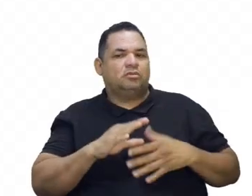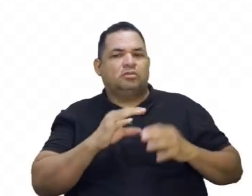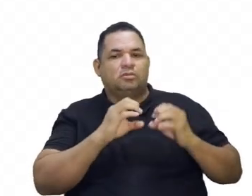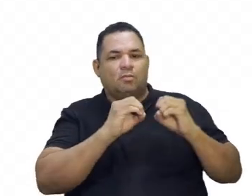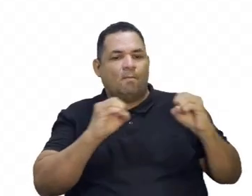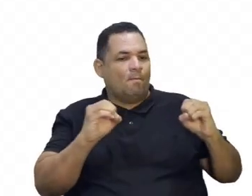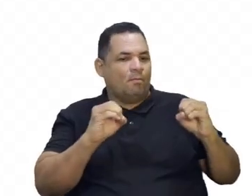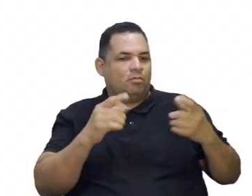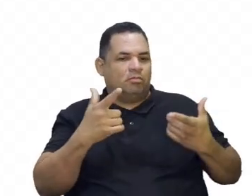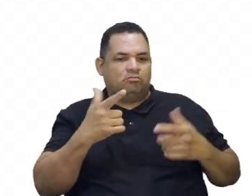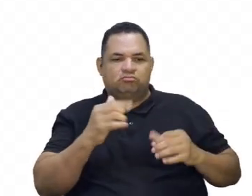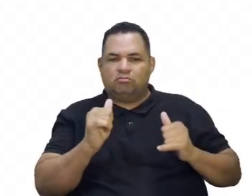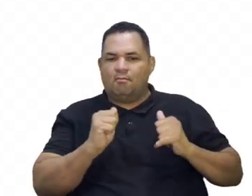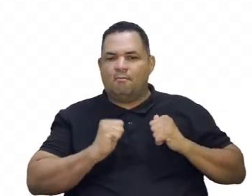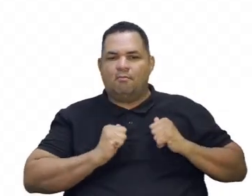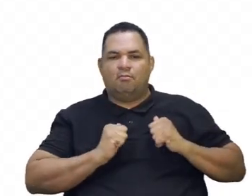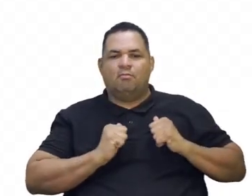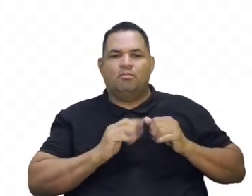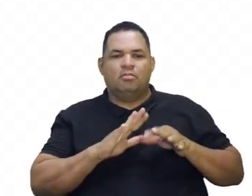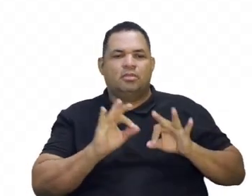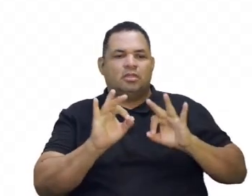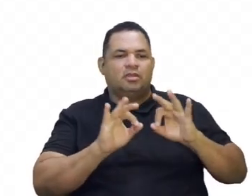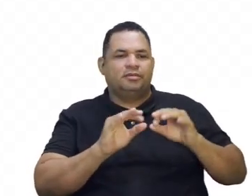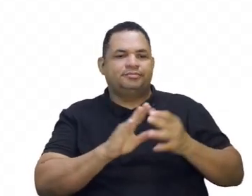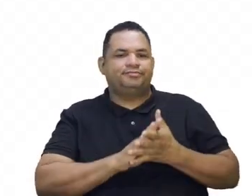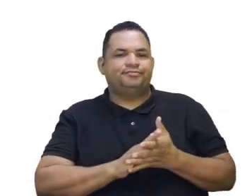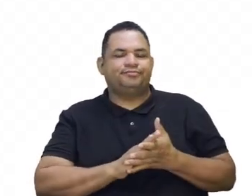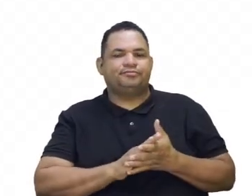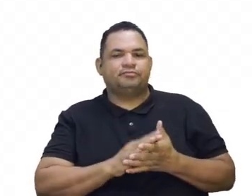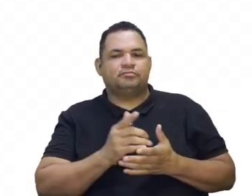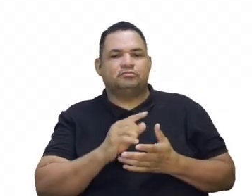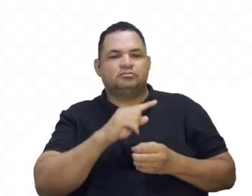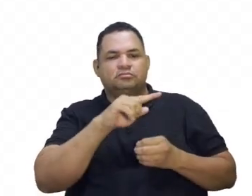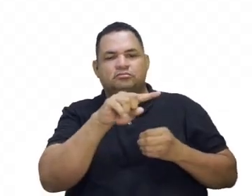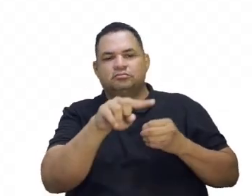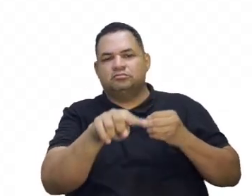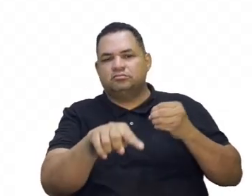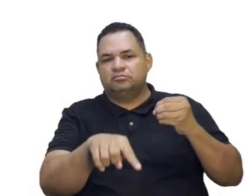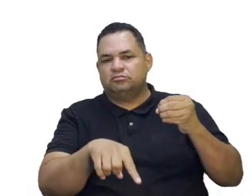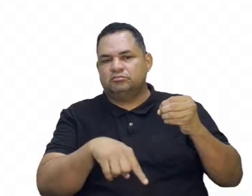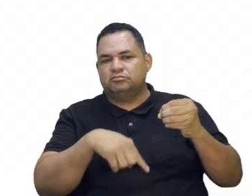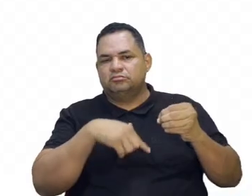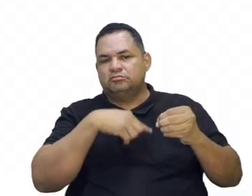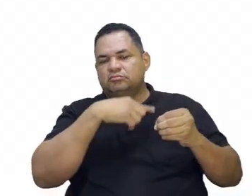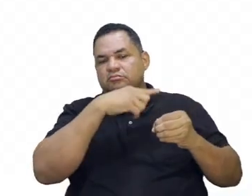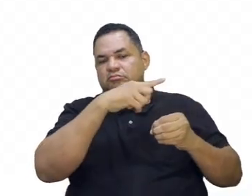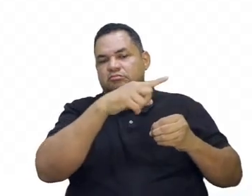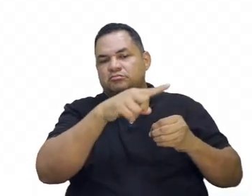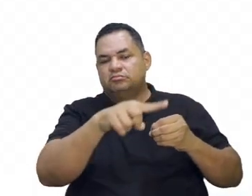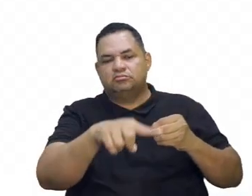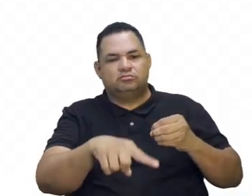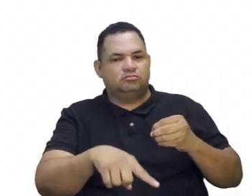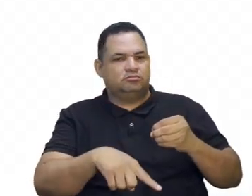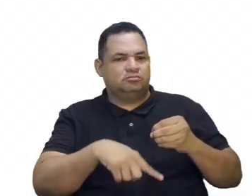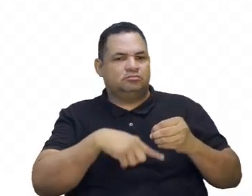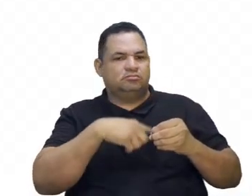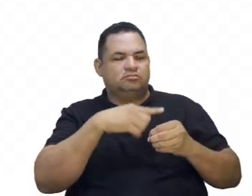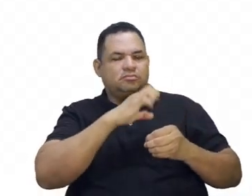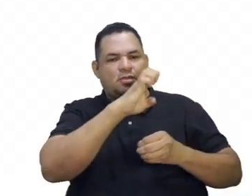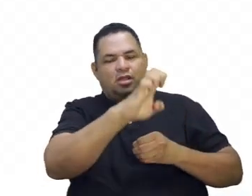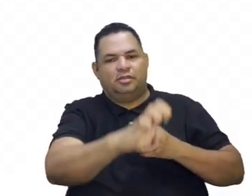São partículas que não têm carga. Girando ao redor do núcleo, nós temos ali